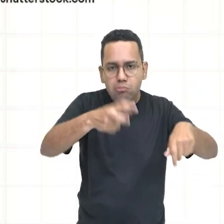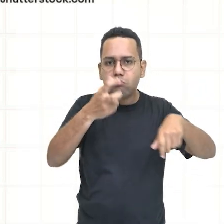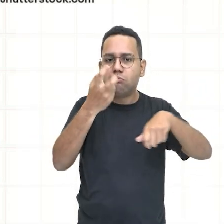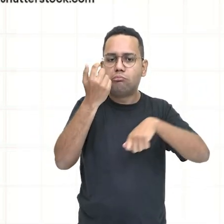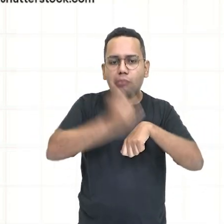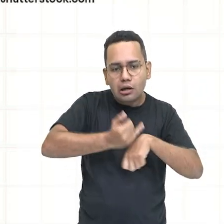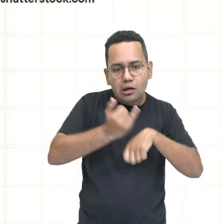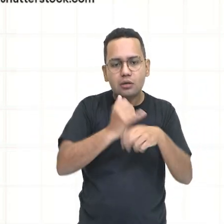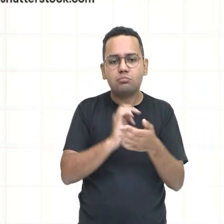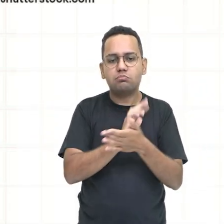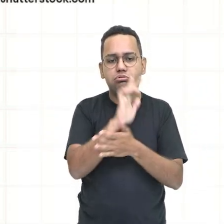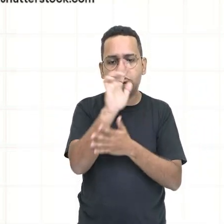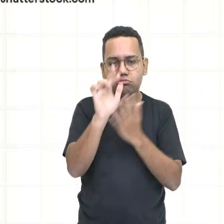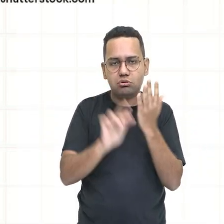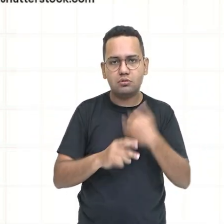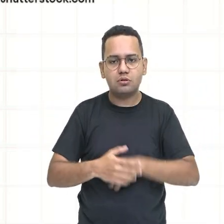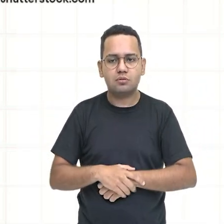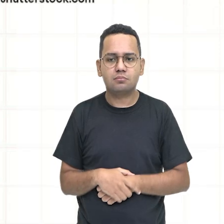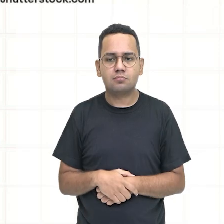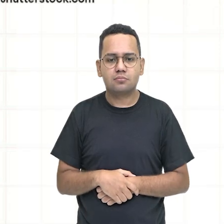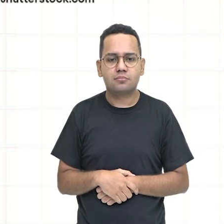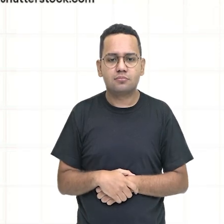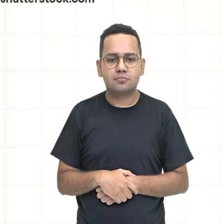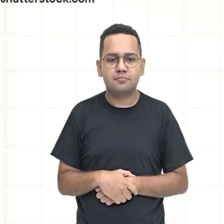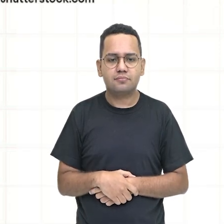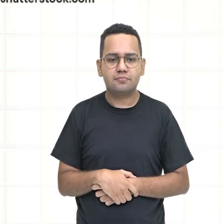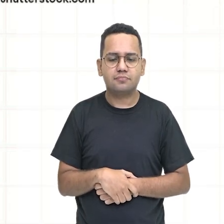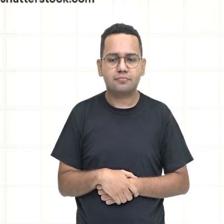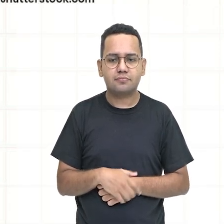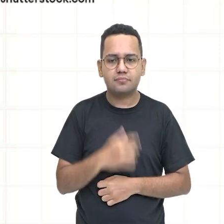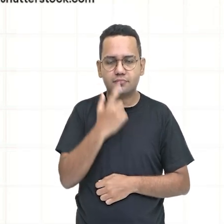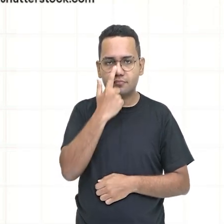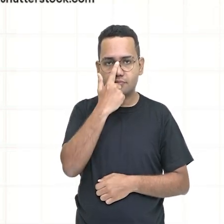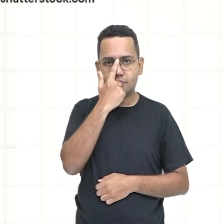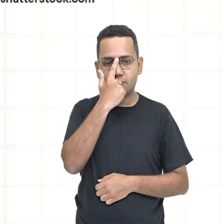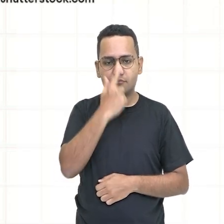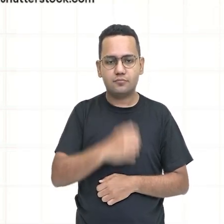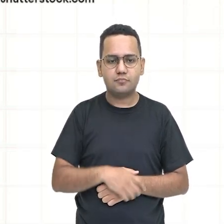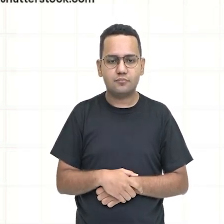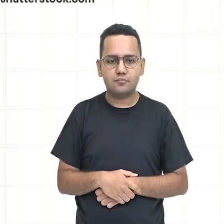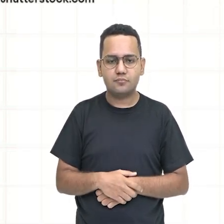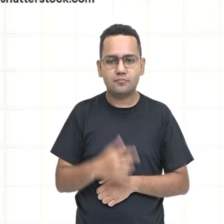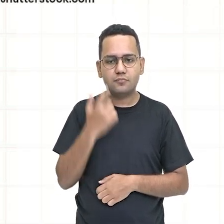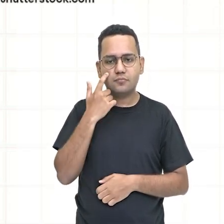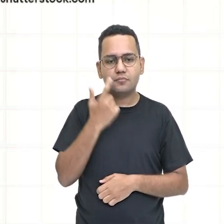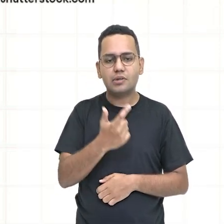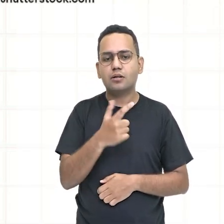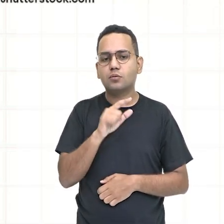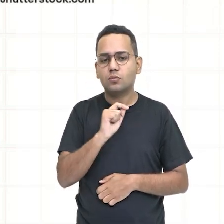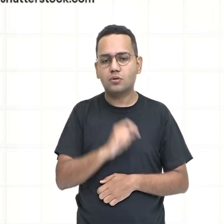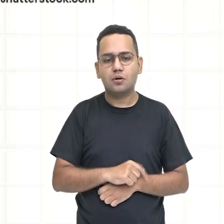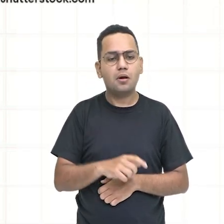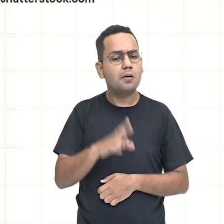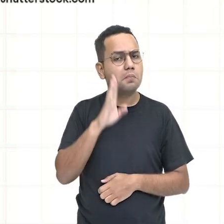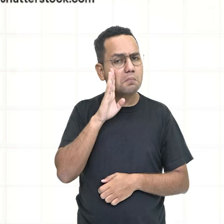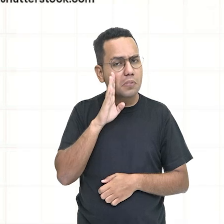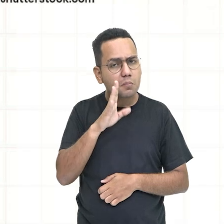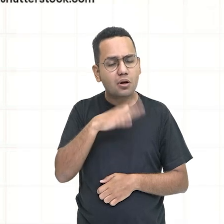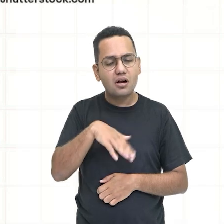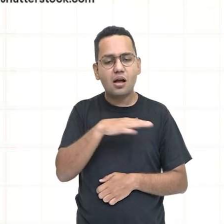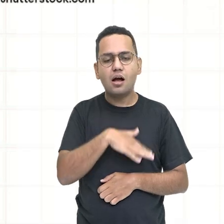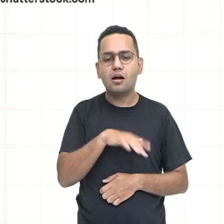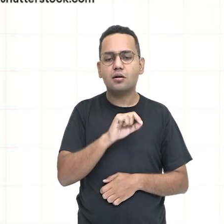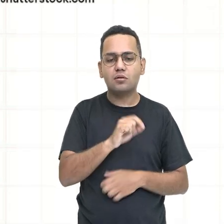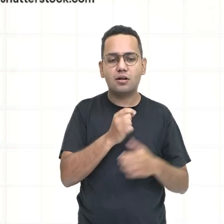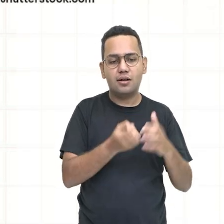essas explorações de minérios, tá? Então a Austrália está lá entre um dos maiores produtores